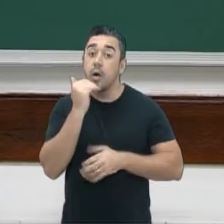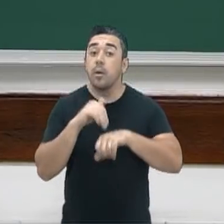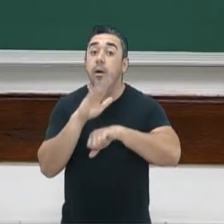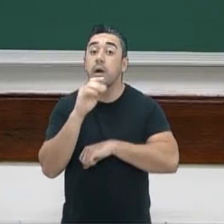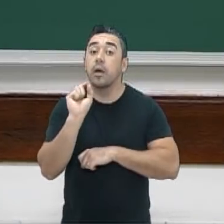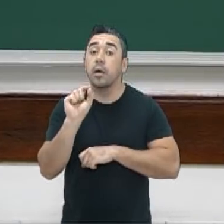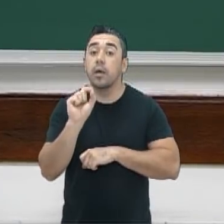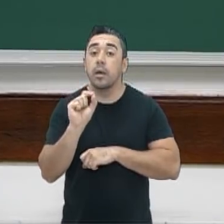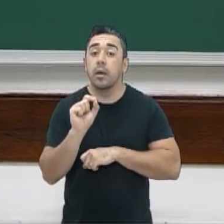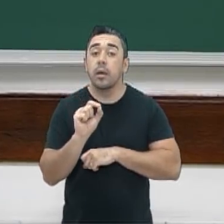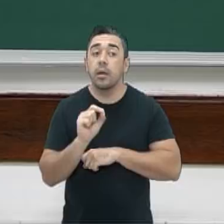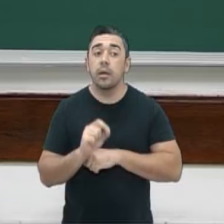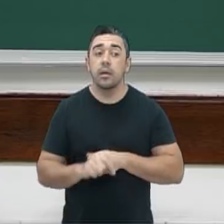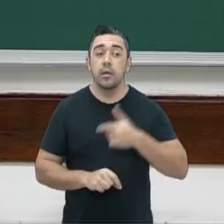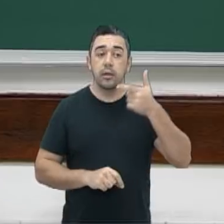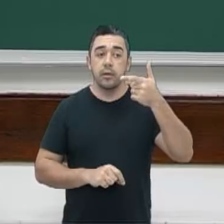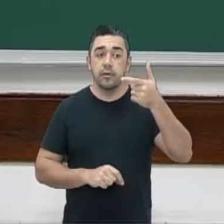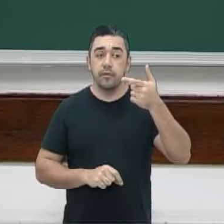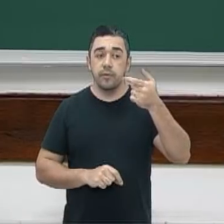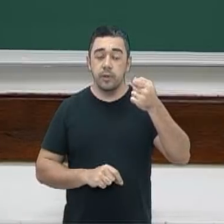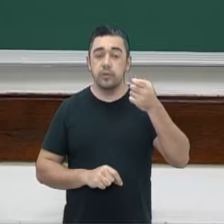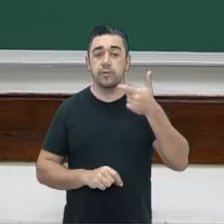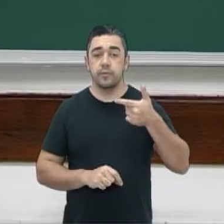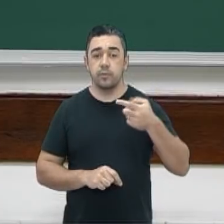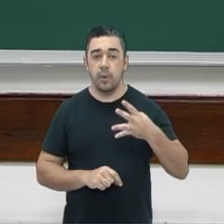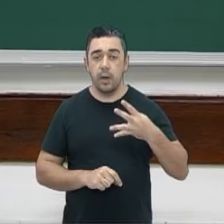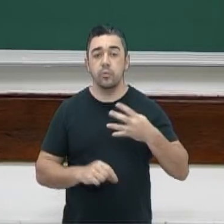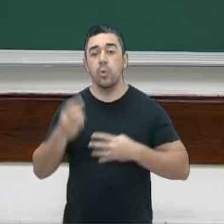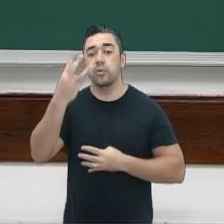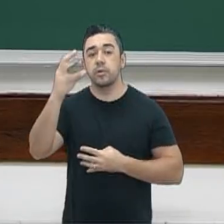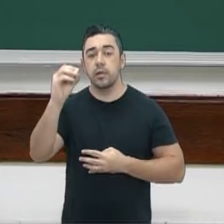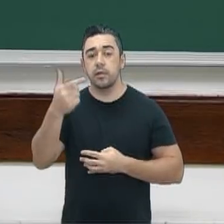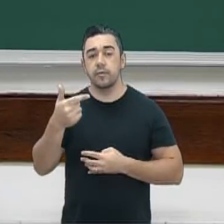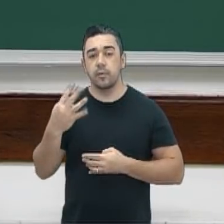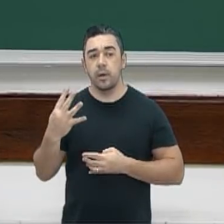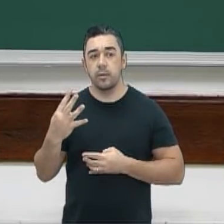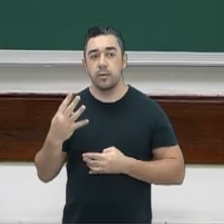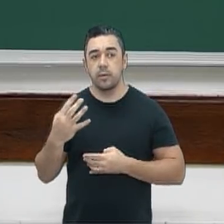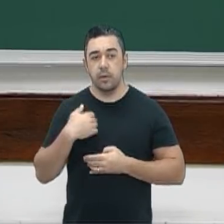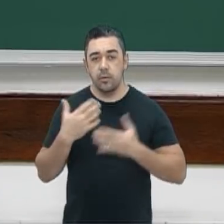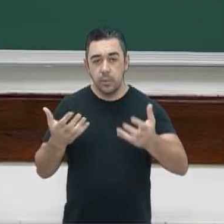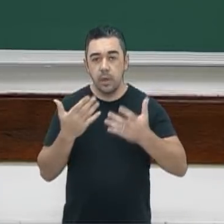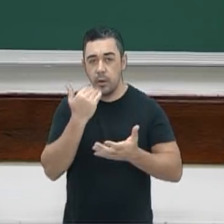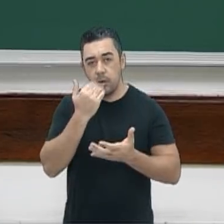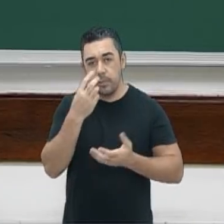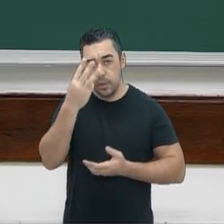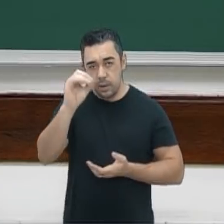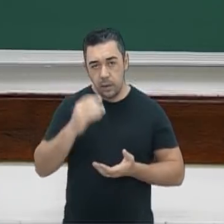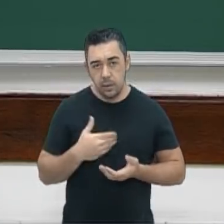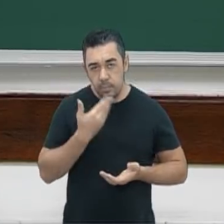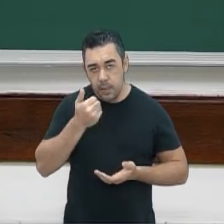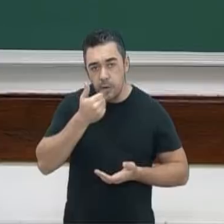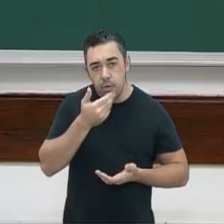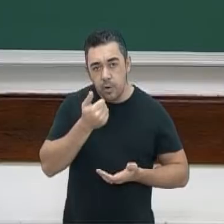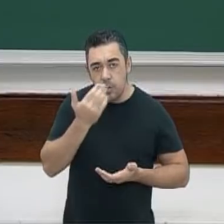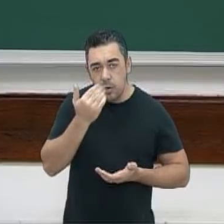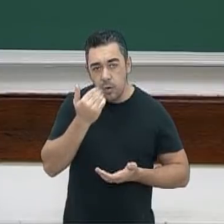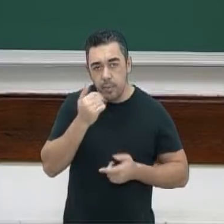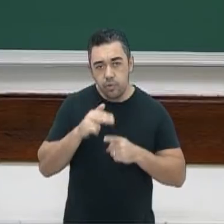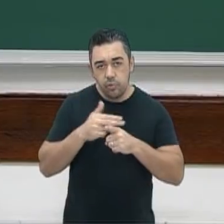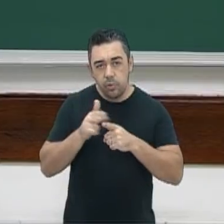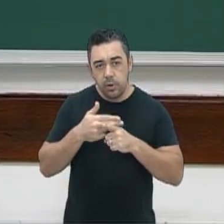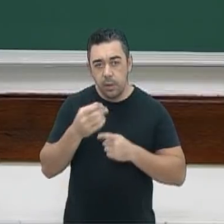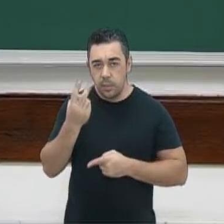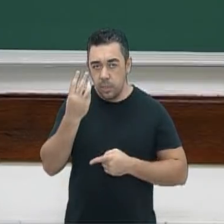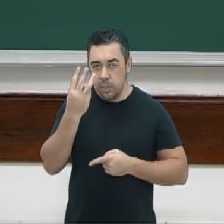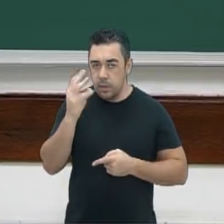mais? 20, 24 avos ou 30, 24 avos? Ah, eu quero comer 30 pedacinhos do chocolate, né? Não quero comer